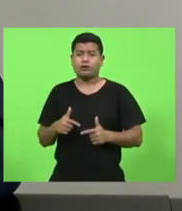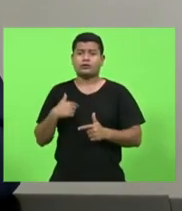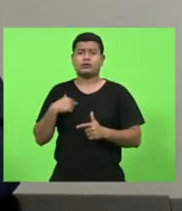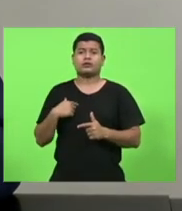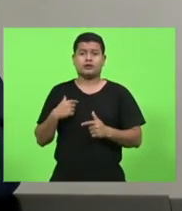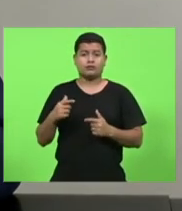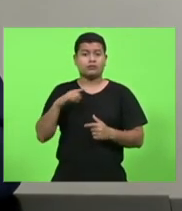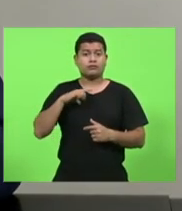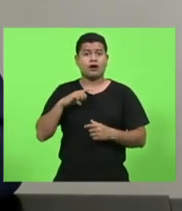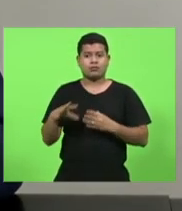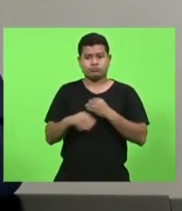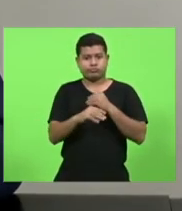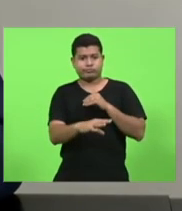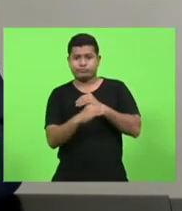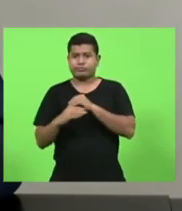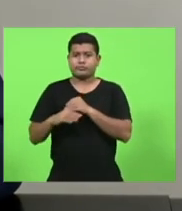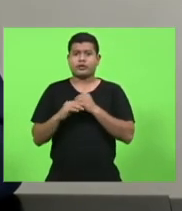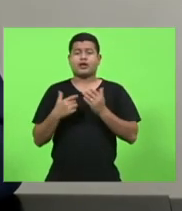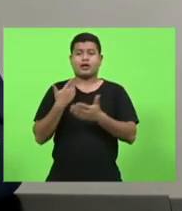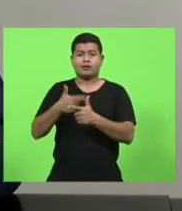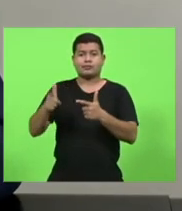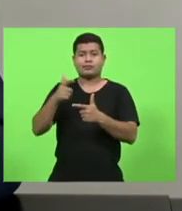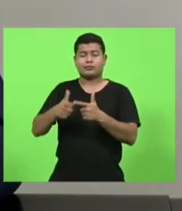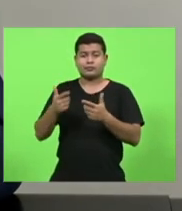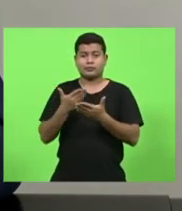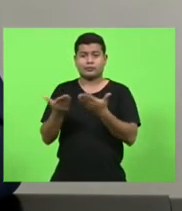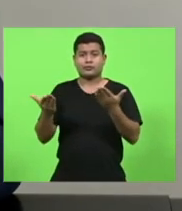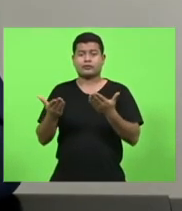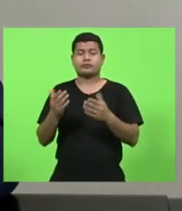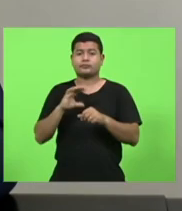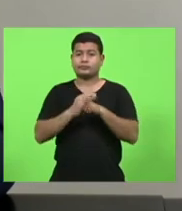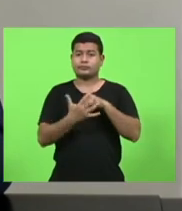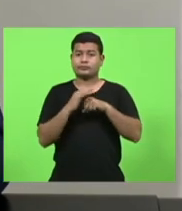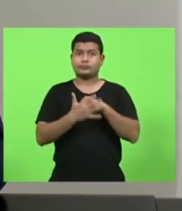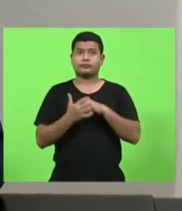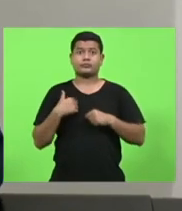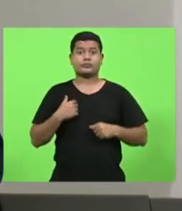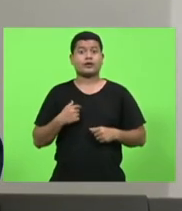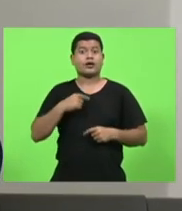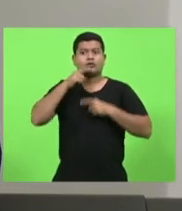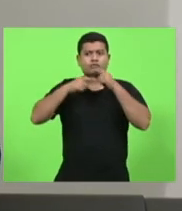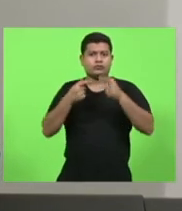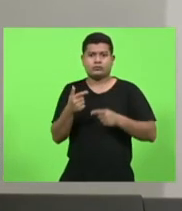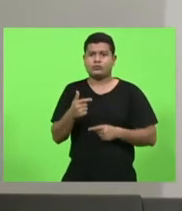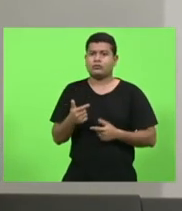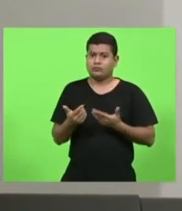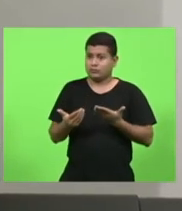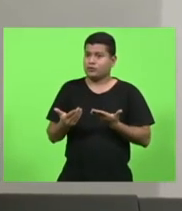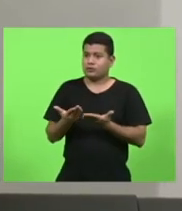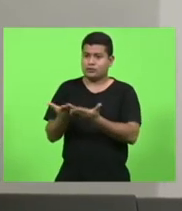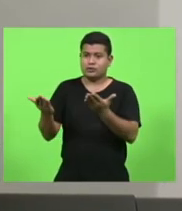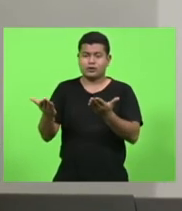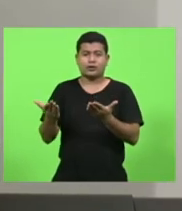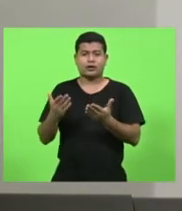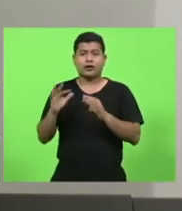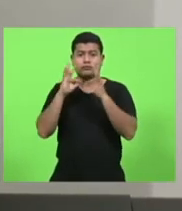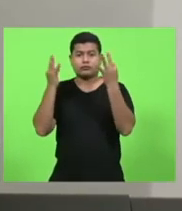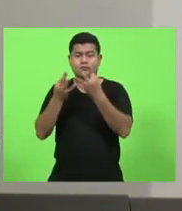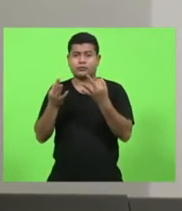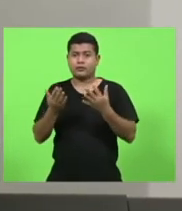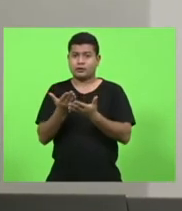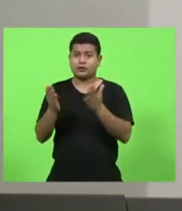associando a esse problema da Covid-19. Eu duvido que nenhuma família não tenha sido afetada